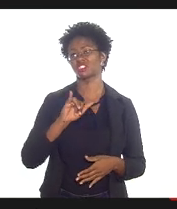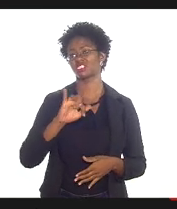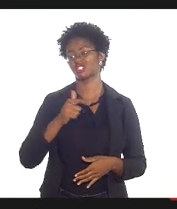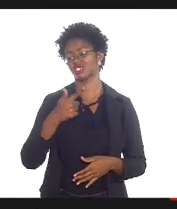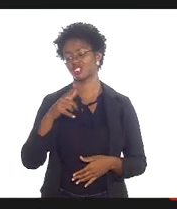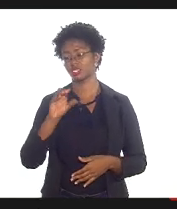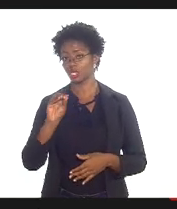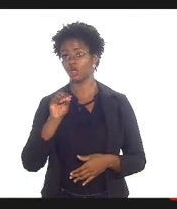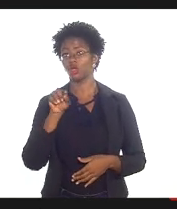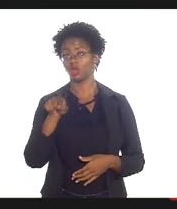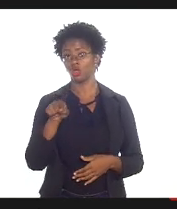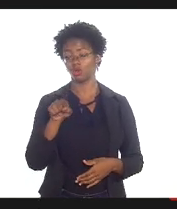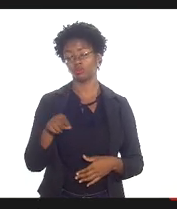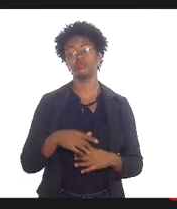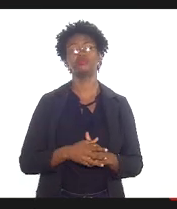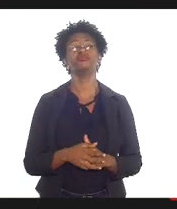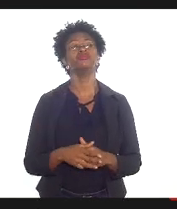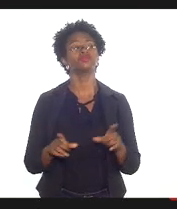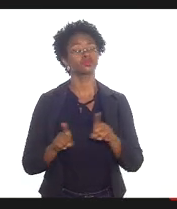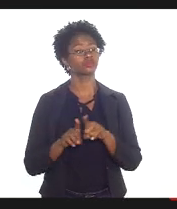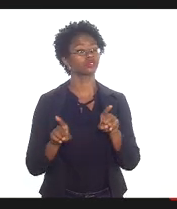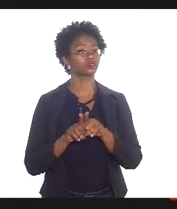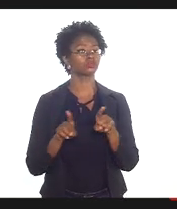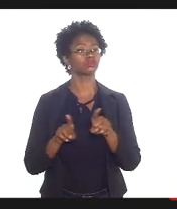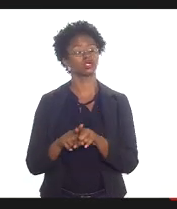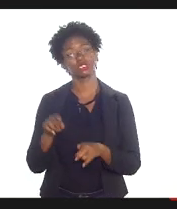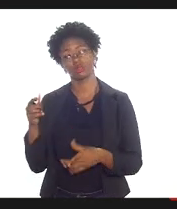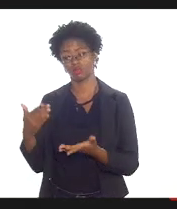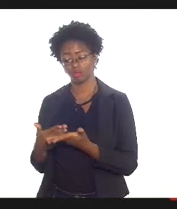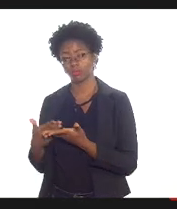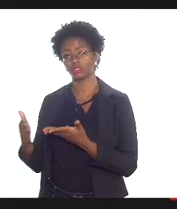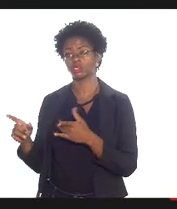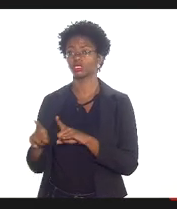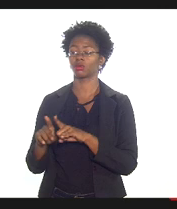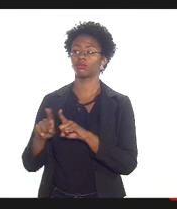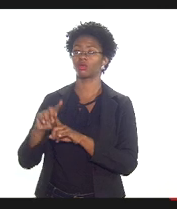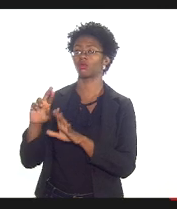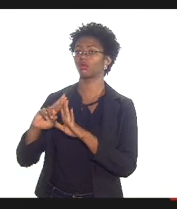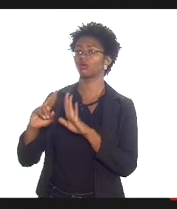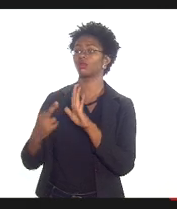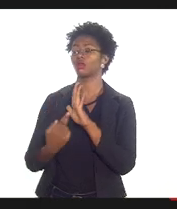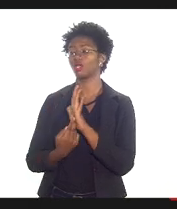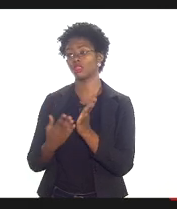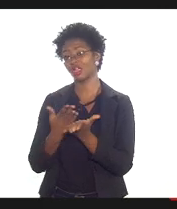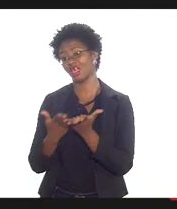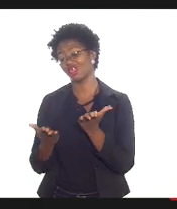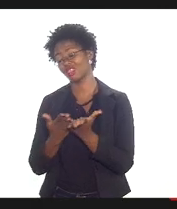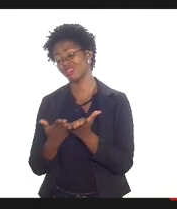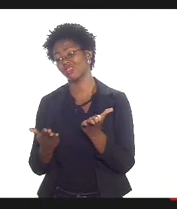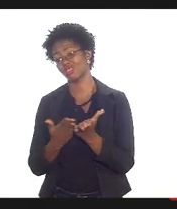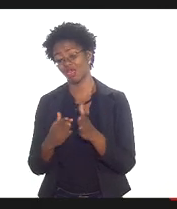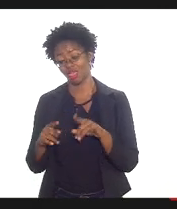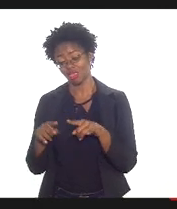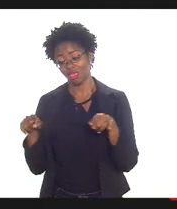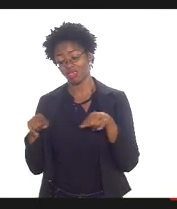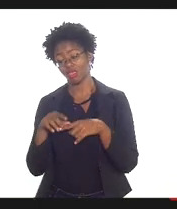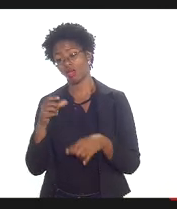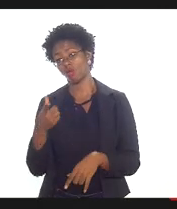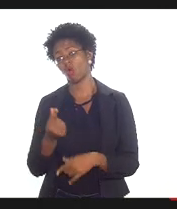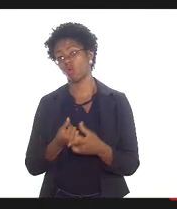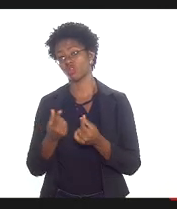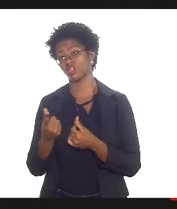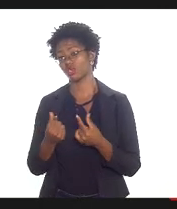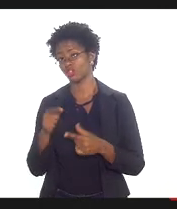da seção onerosa, e que vai ser licitado agora em regime do excedente da seção onerosa, e,